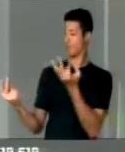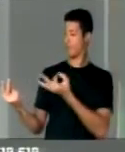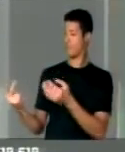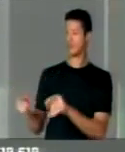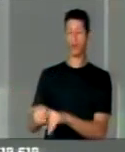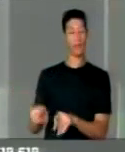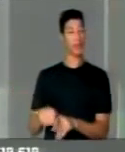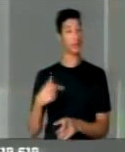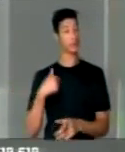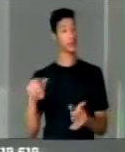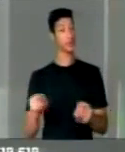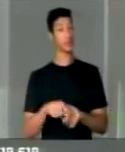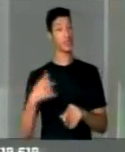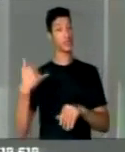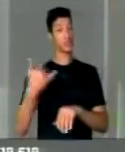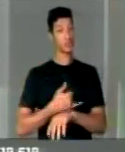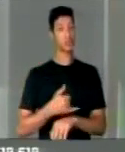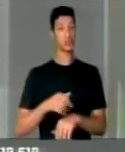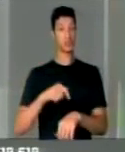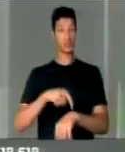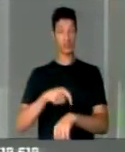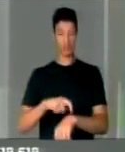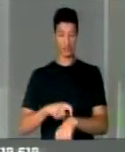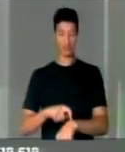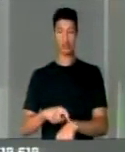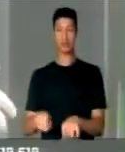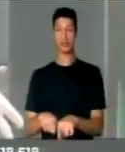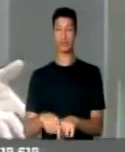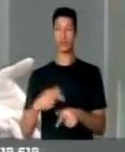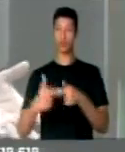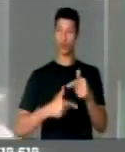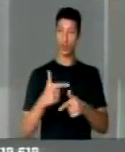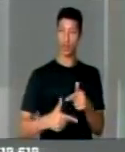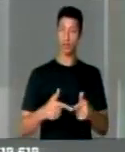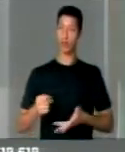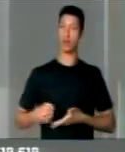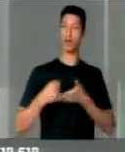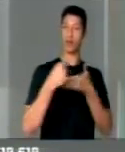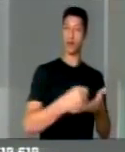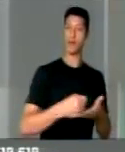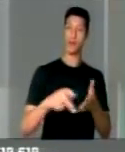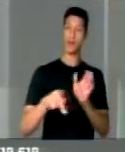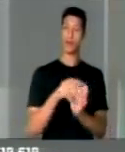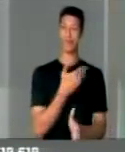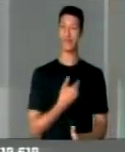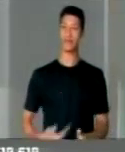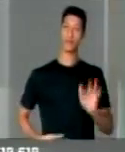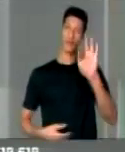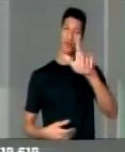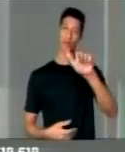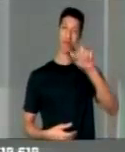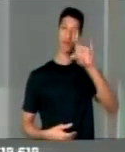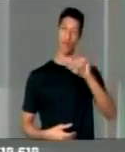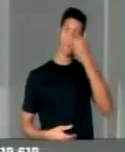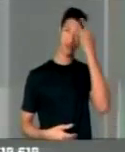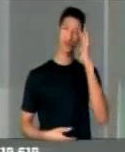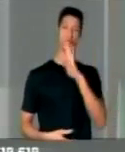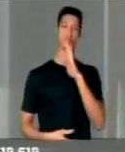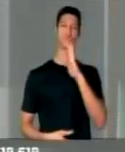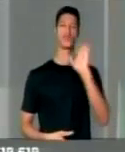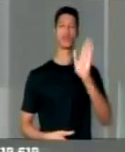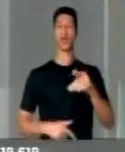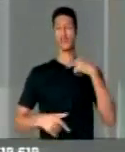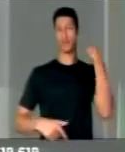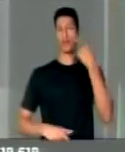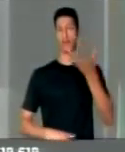Excelências. E tampouco poderia ser diferente também o trabalho levado a cabo pelo governador Flávio Dino, que muitos aqui conhecem desde quando